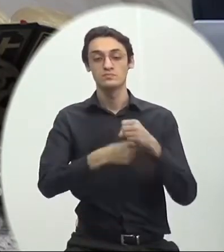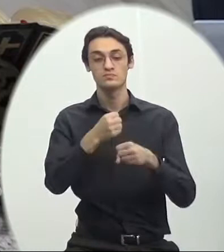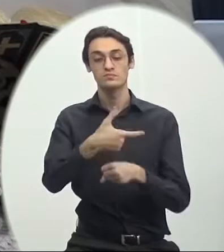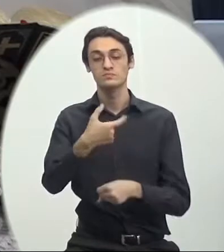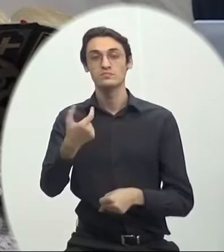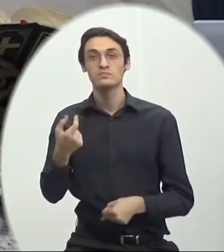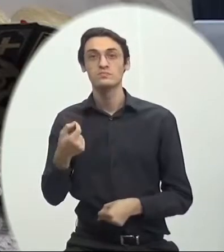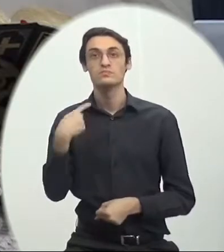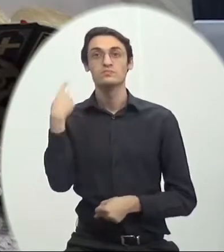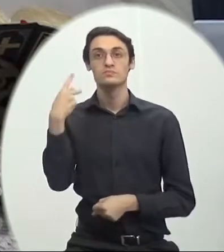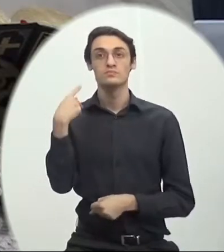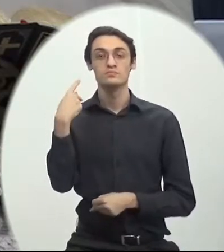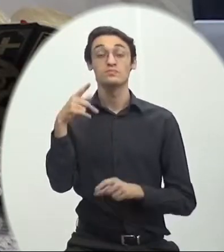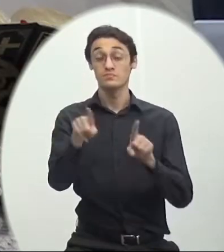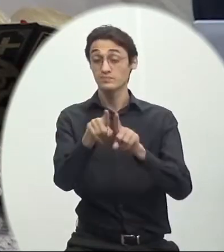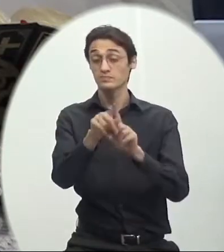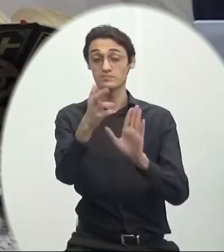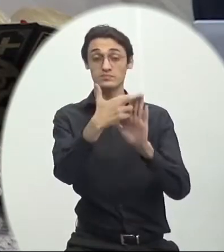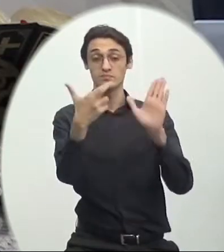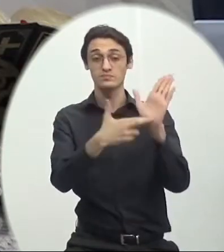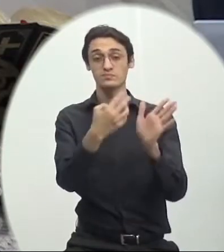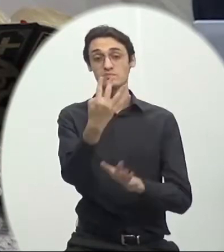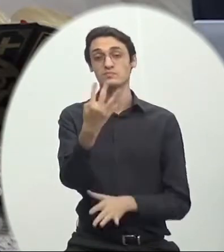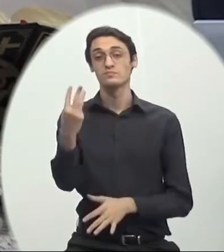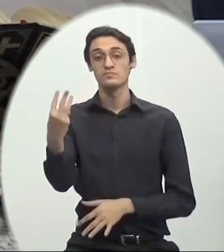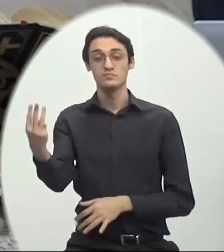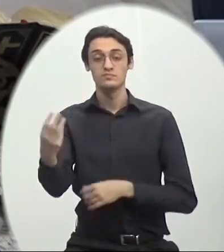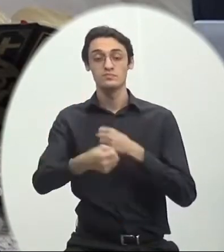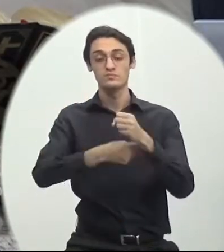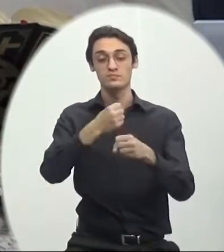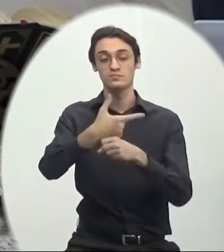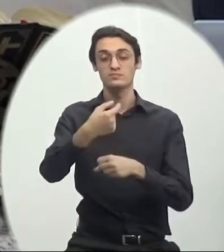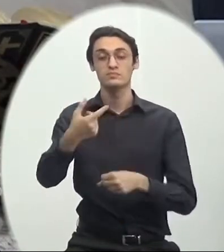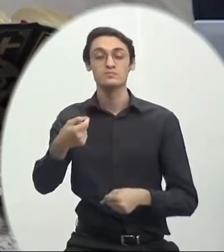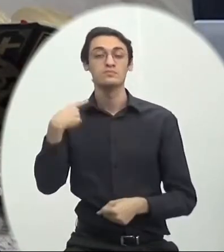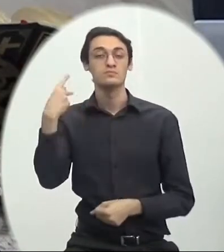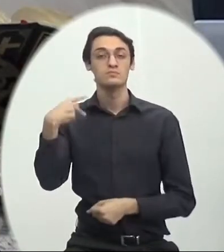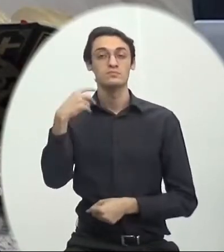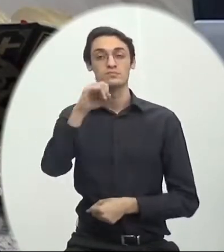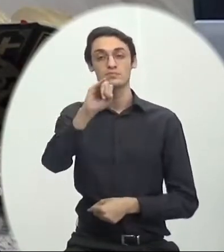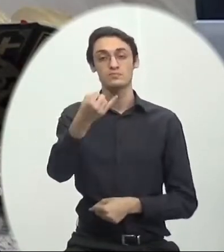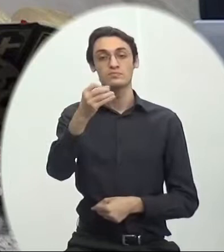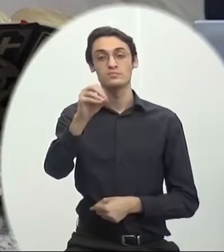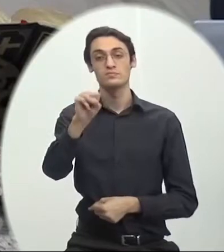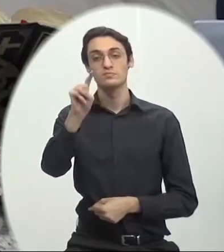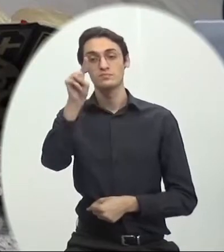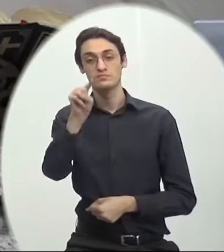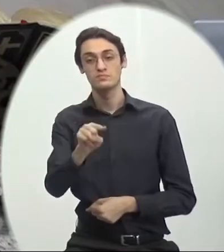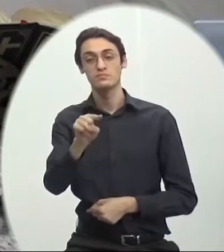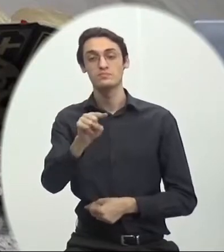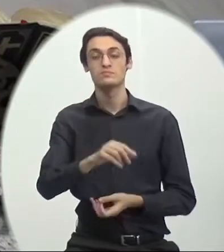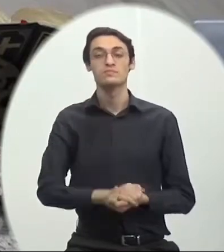556 a 558/2020. Requerimento 433/2020, de autoria do vereador José Paulo Ferrarese.